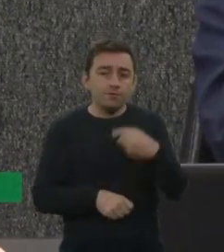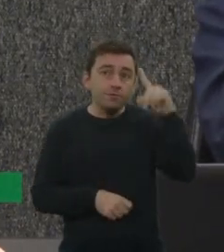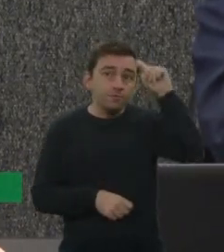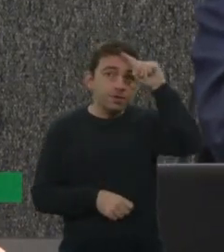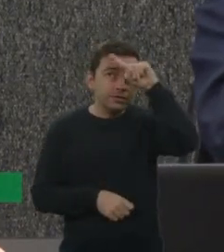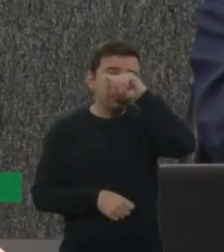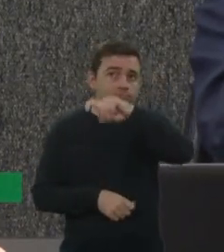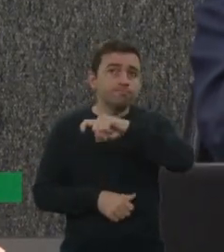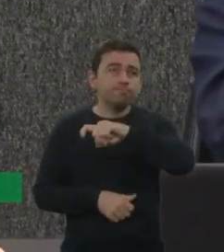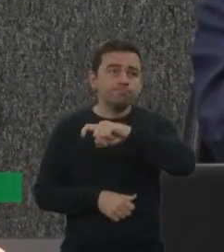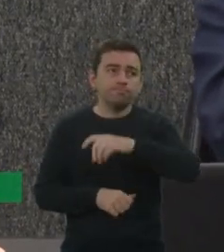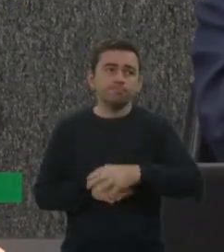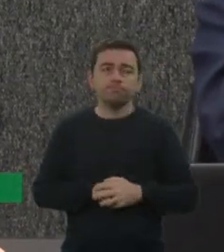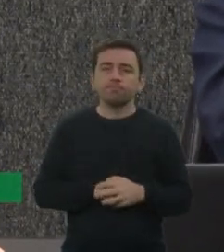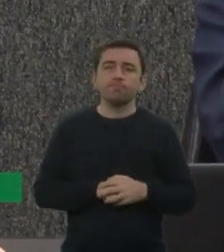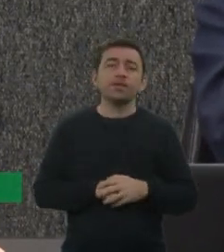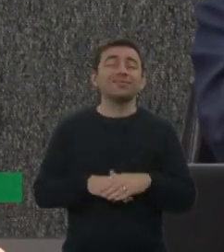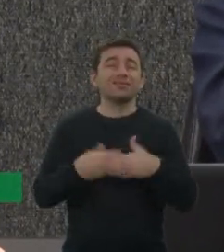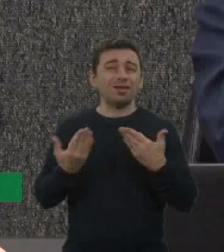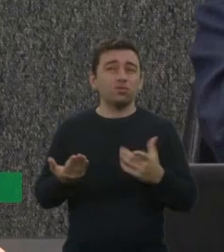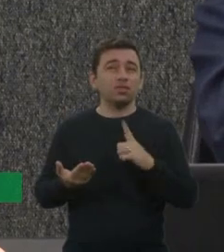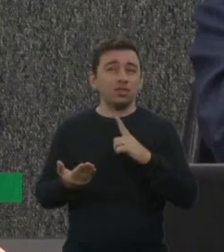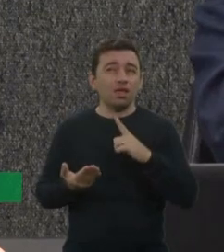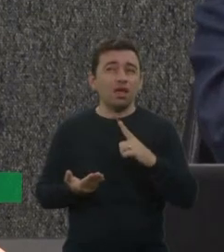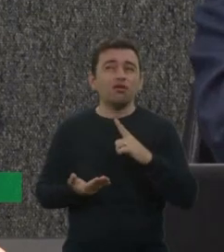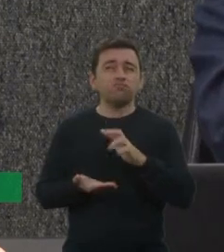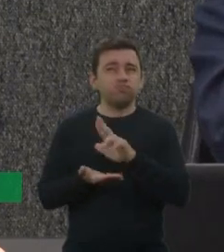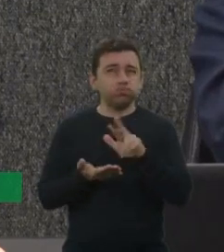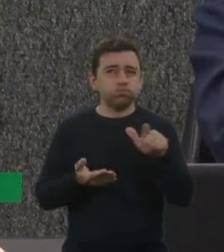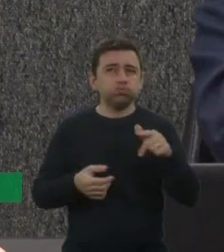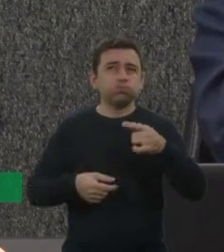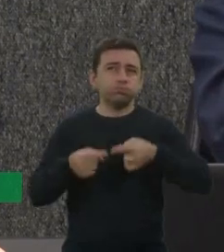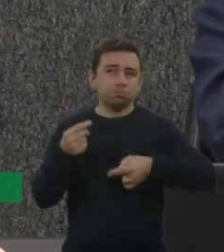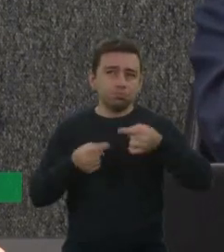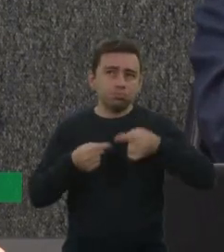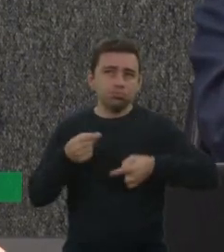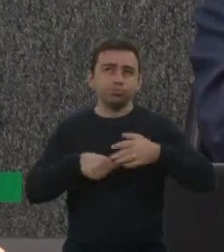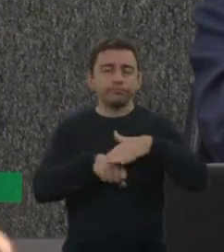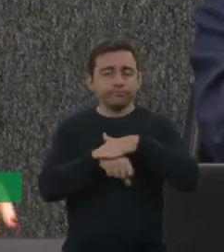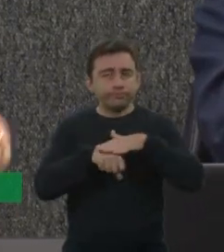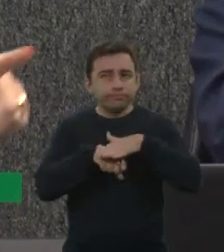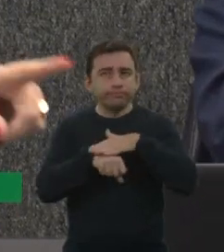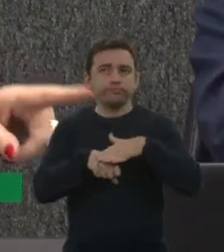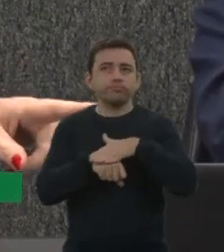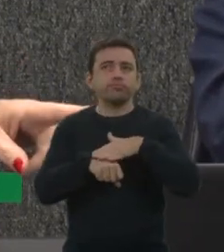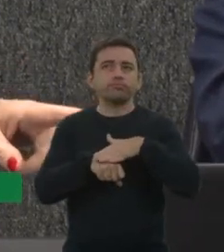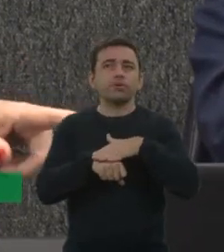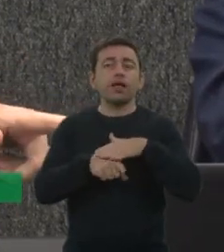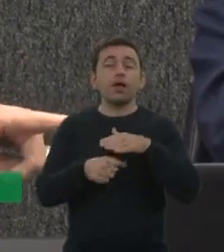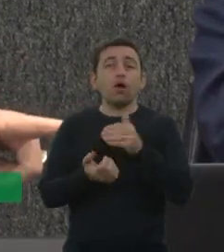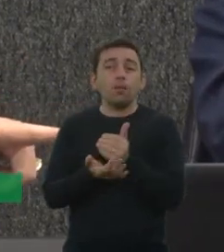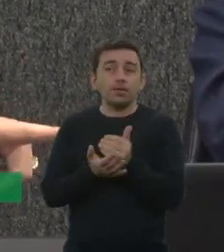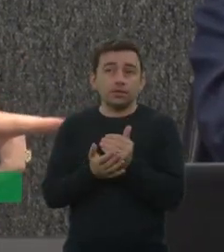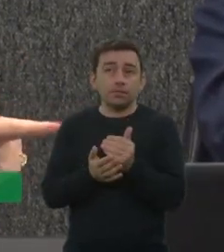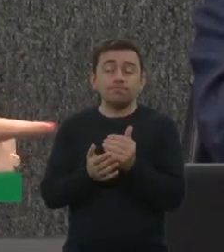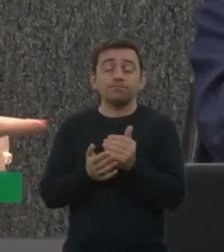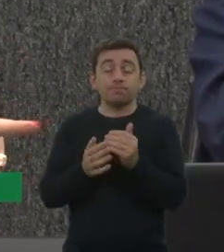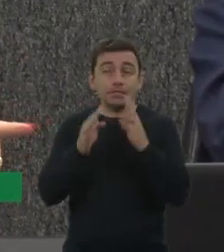Então, nós temos vários diálogos que nós precisamos fazer, que vai desde a atenção do